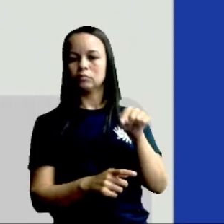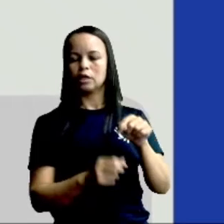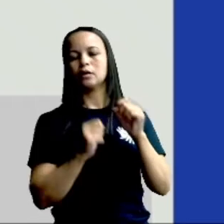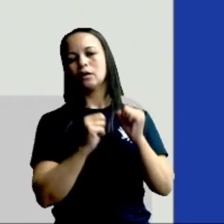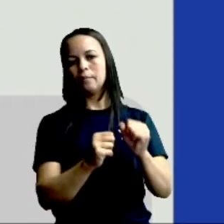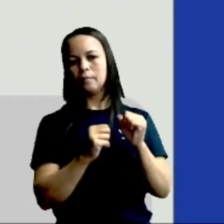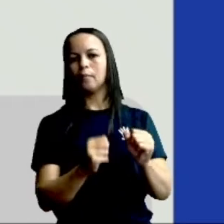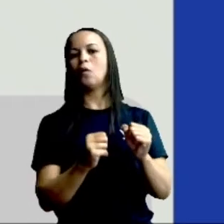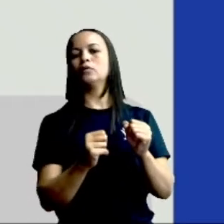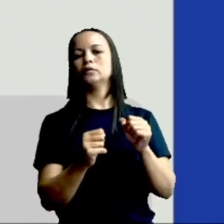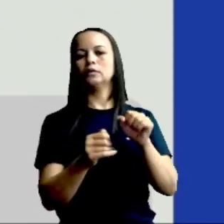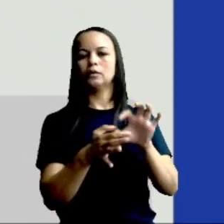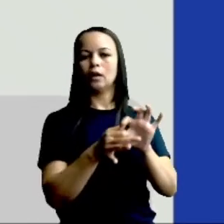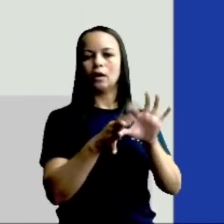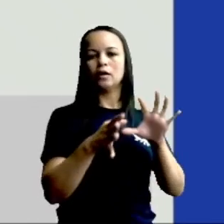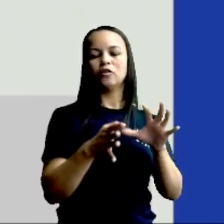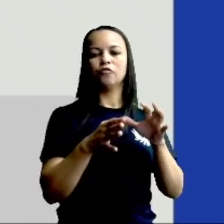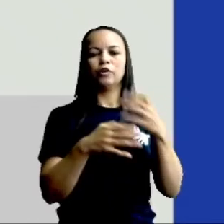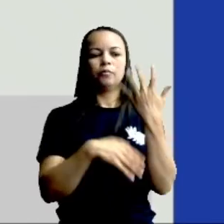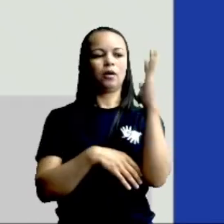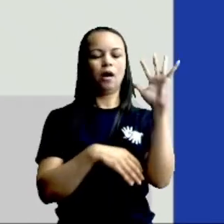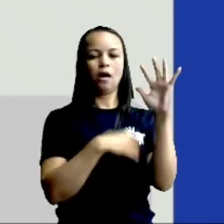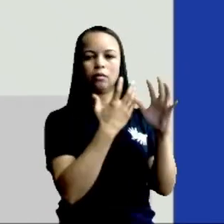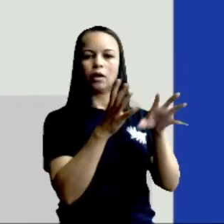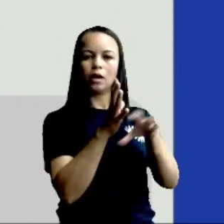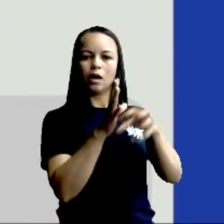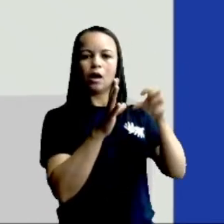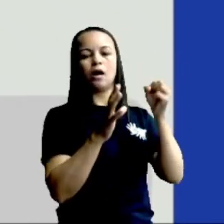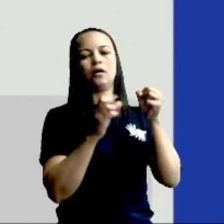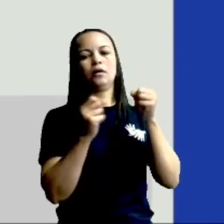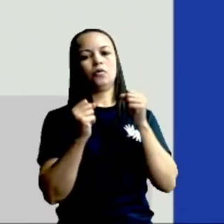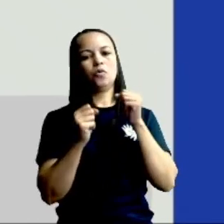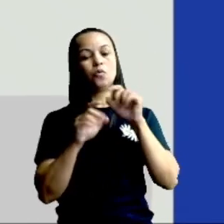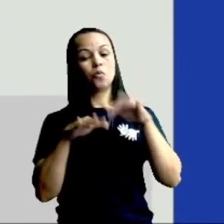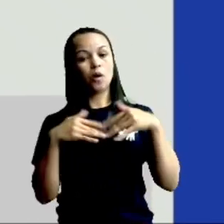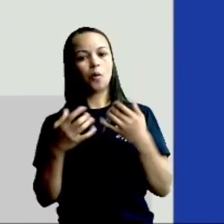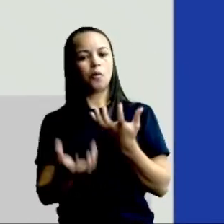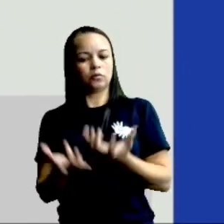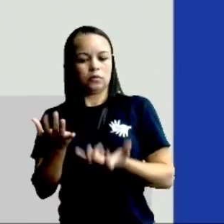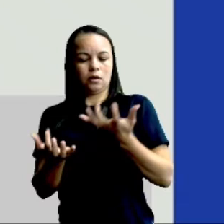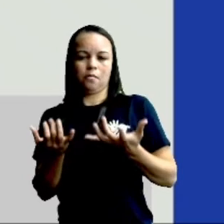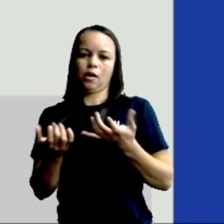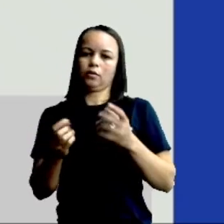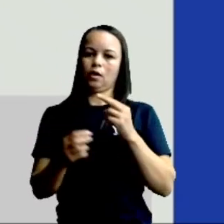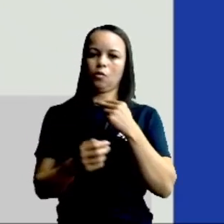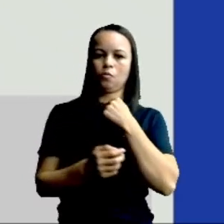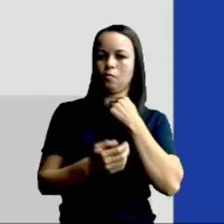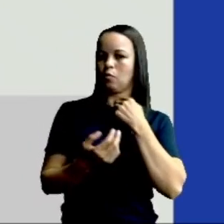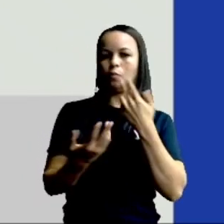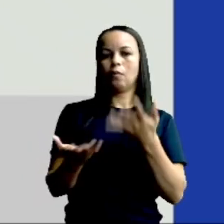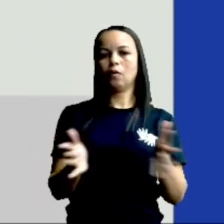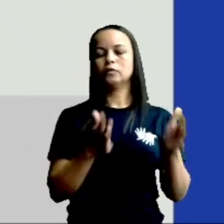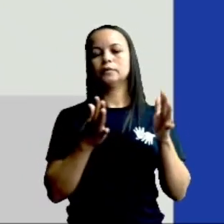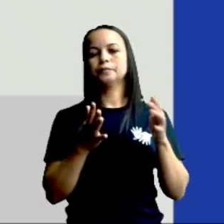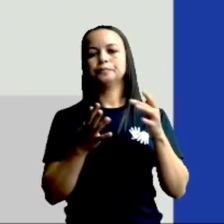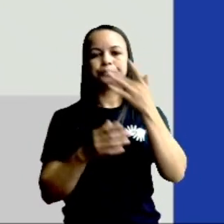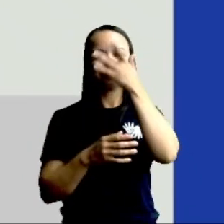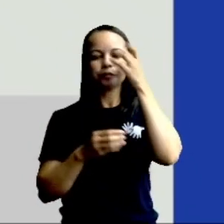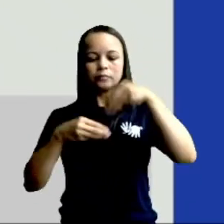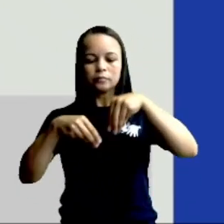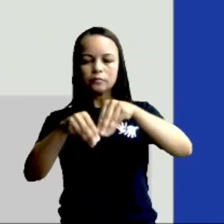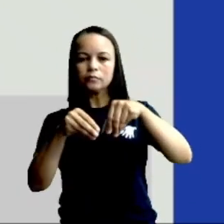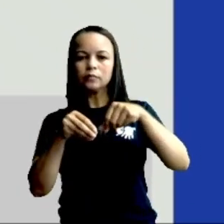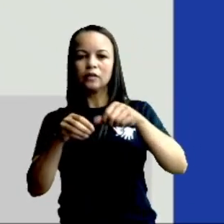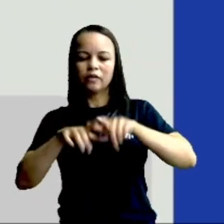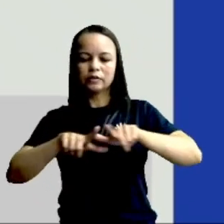pode tirar as árvores, qual que não pode, qual pode fazer queimada, qual não pode. As queimadas aí que as pessoas fazem para preparar o solo, para